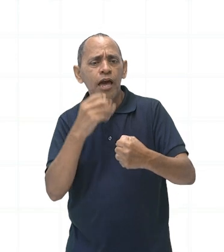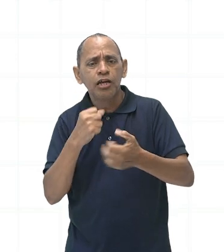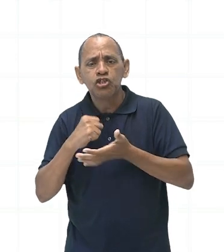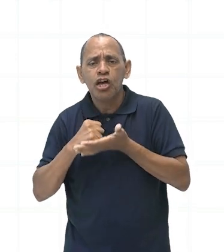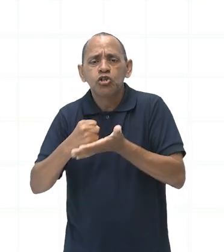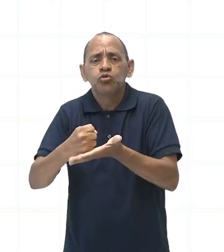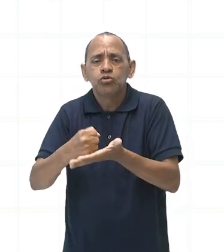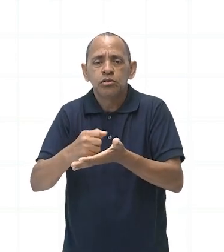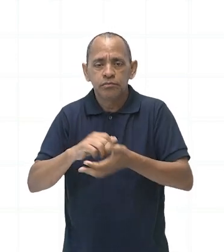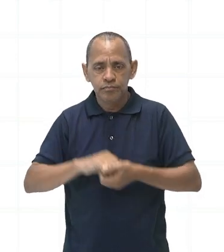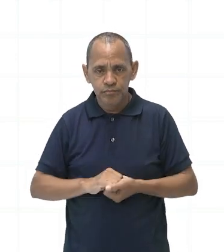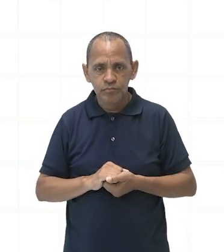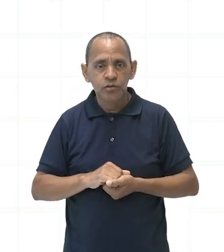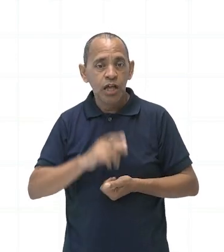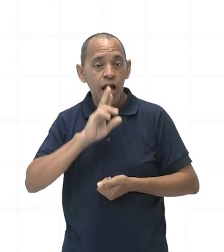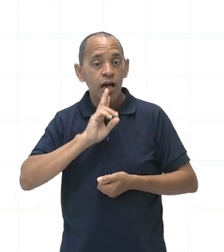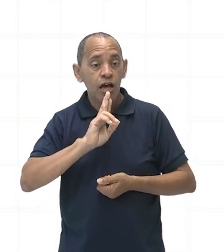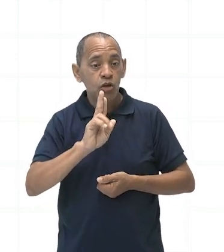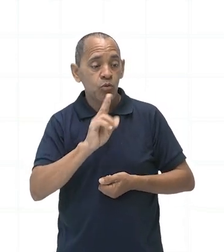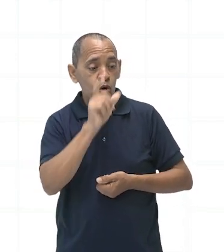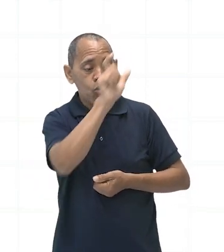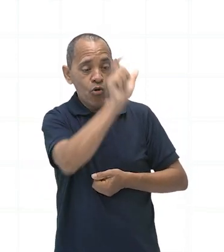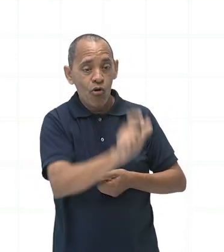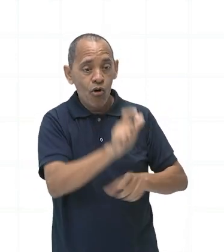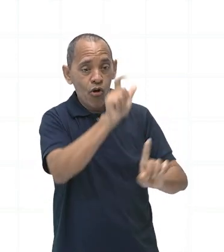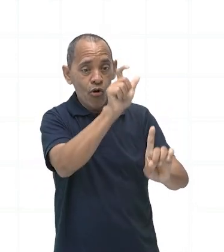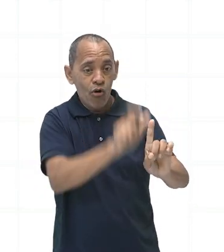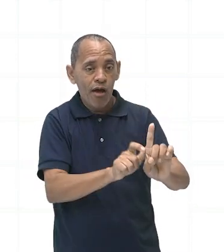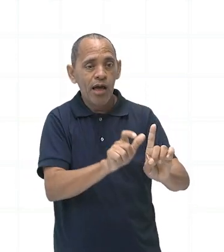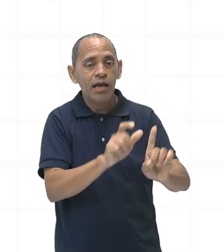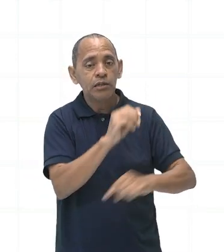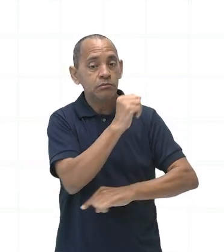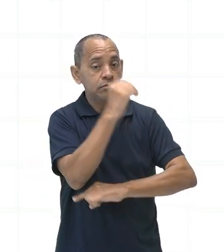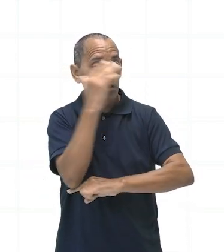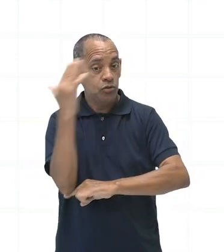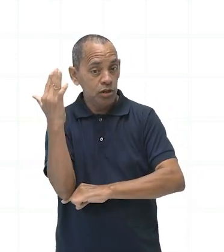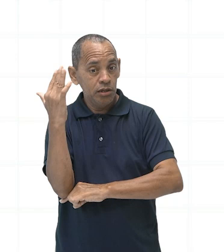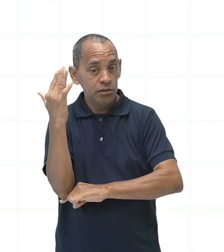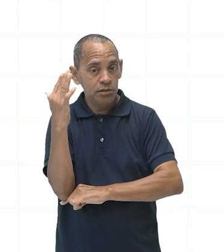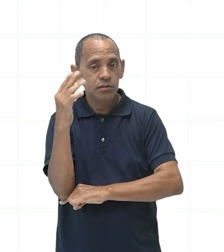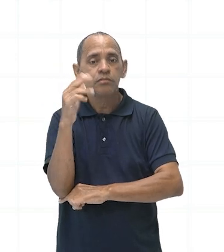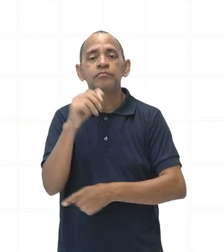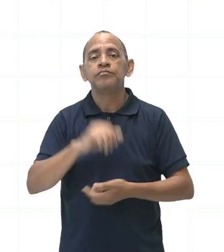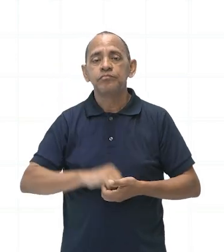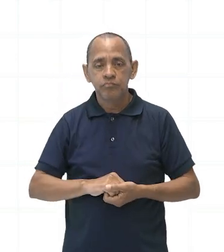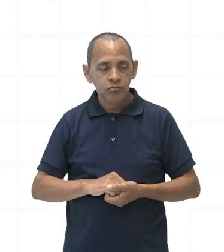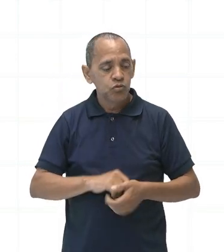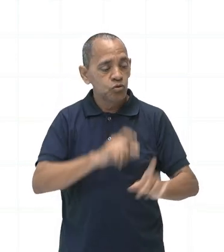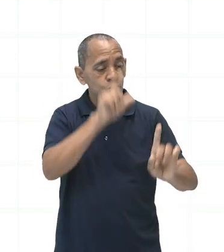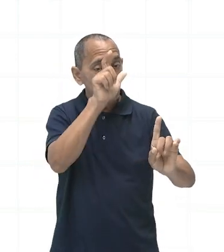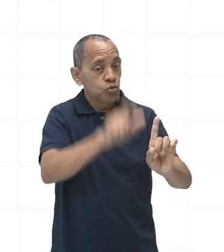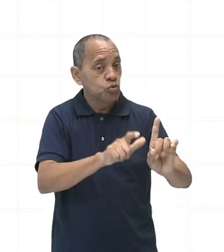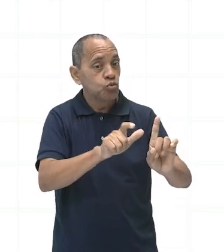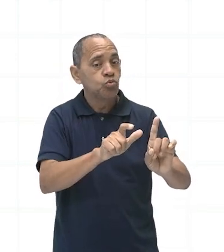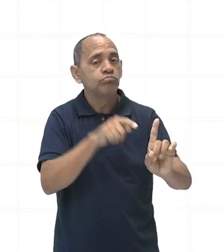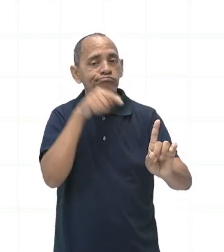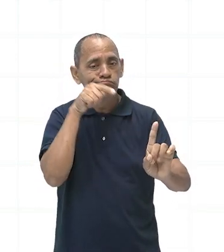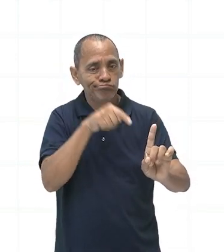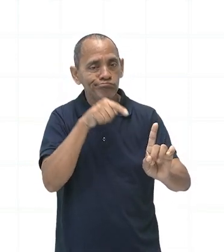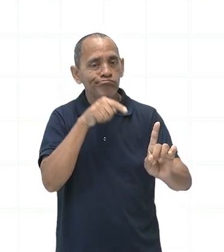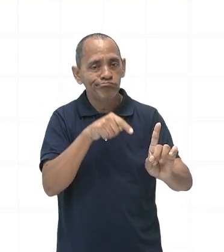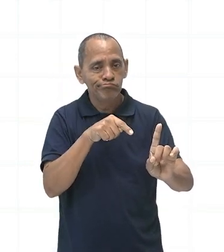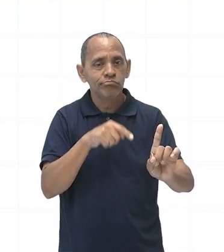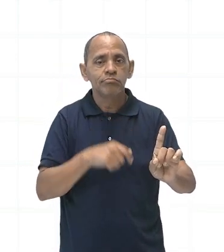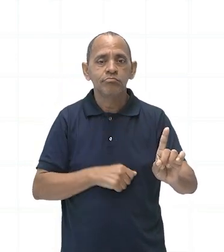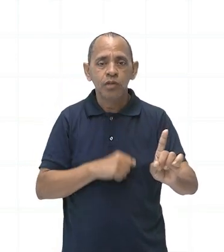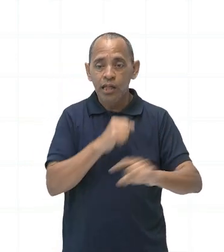Resposta a esta pergunta, a natureza, sujeito da minha oração. Ok?